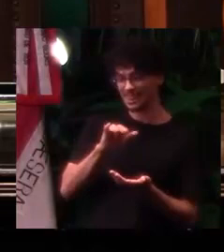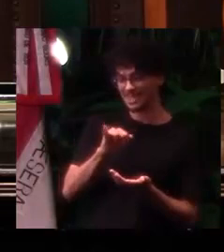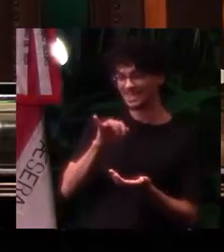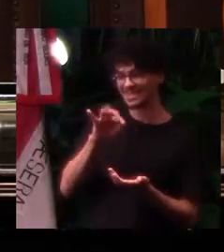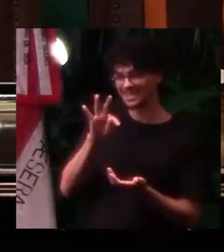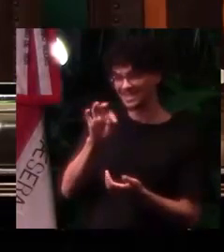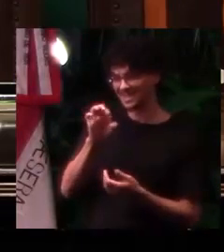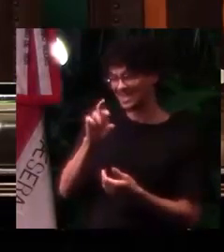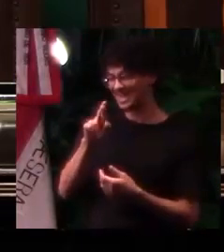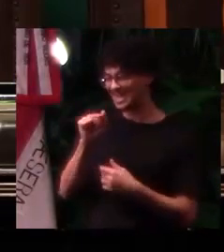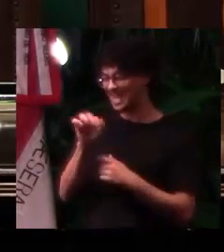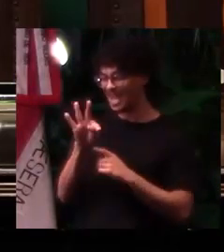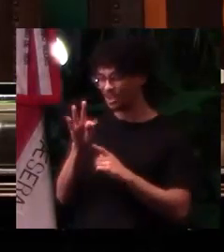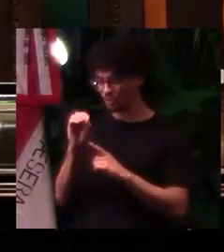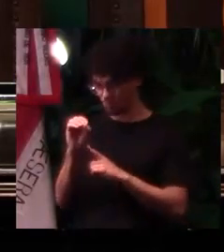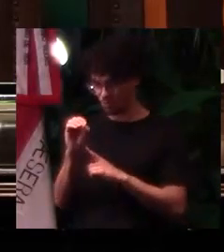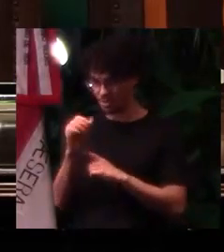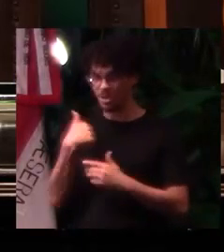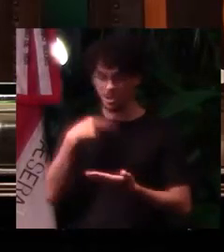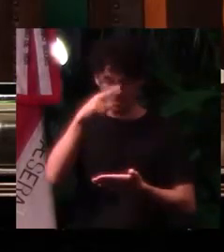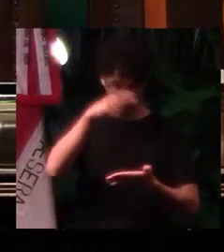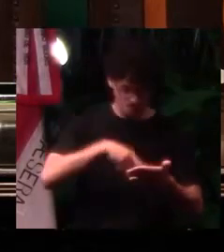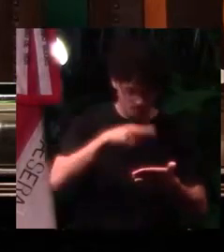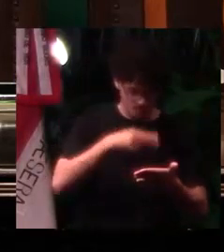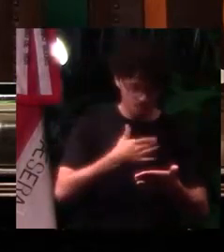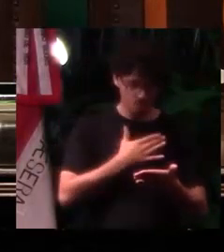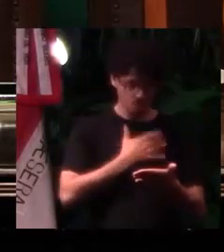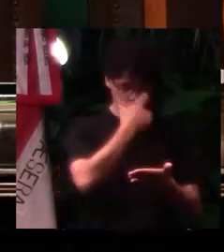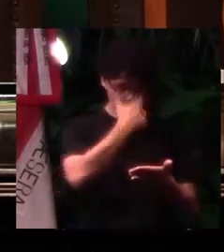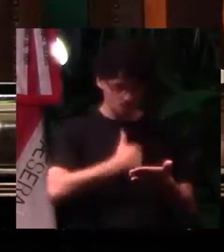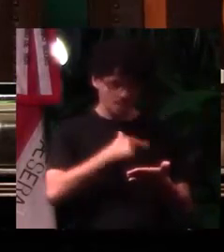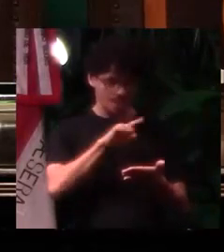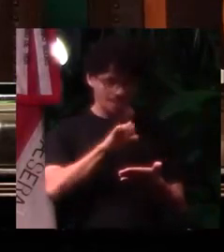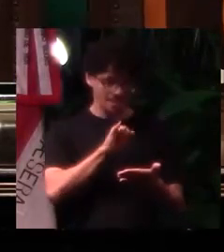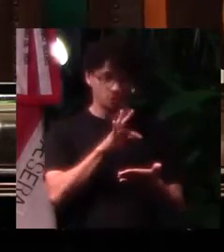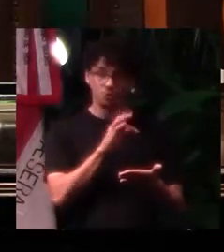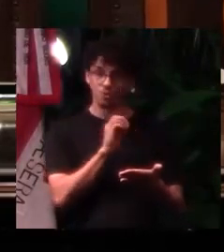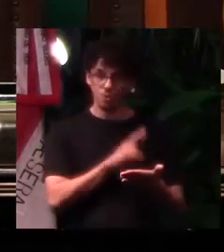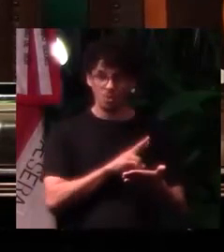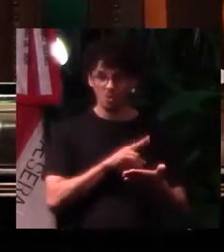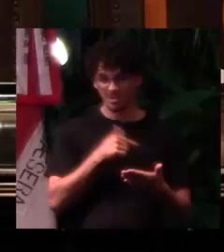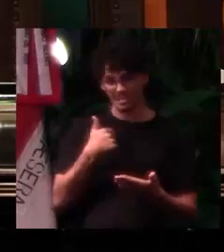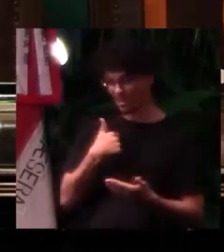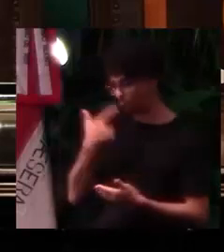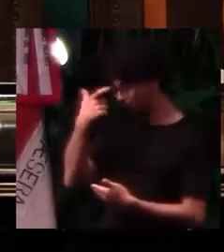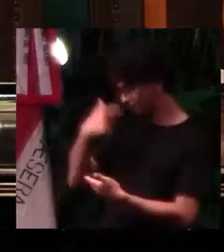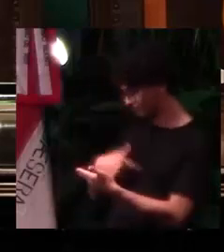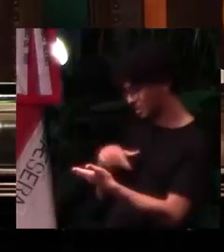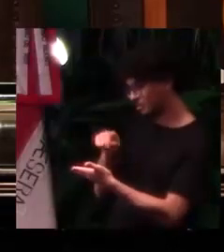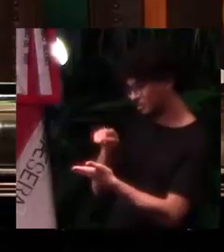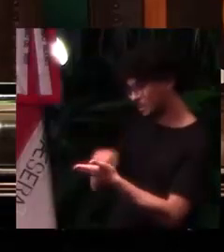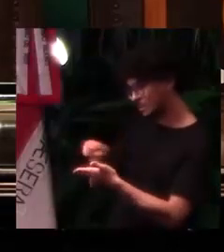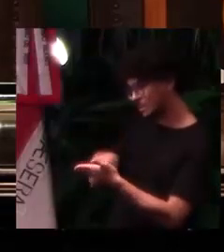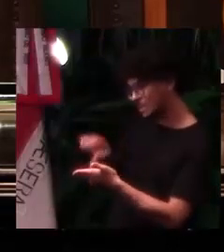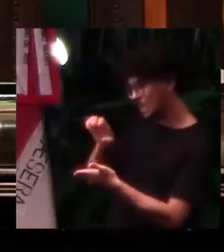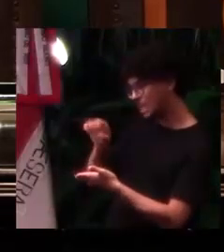literato, eu me penso muito mais enquanto um leitor do que enquanto um escritor. Né? E